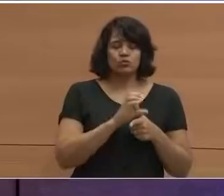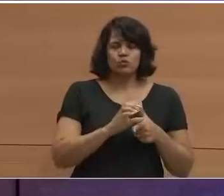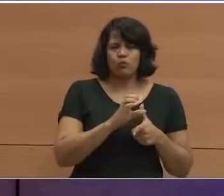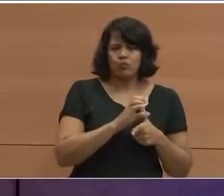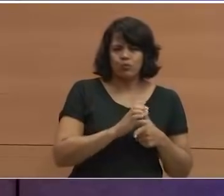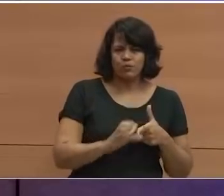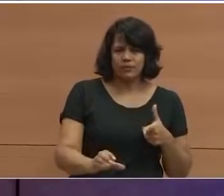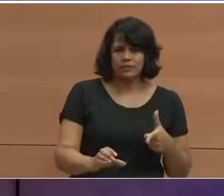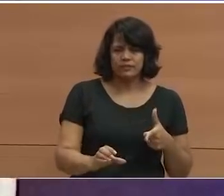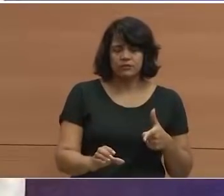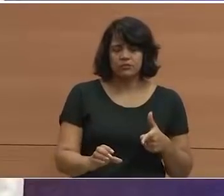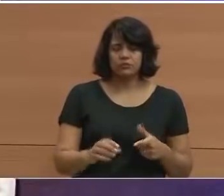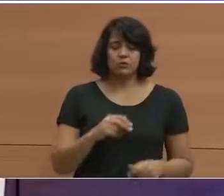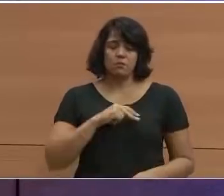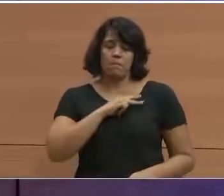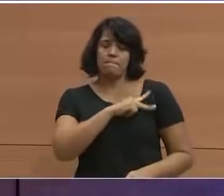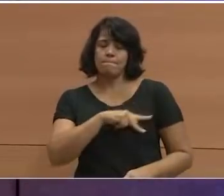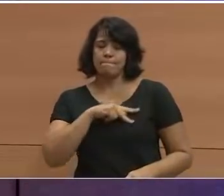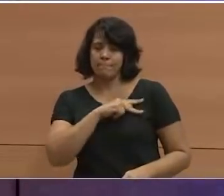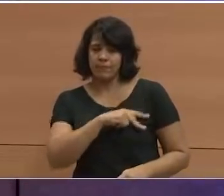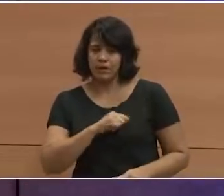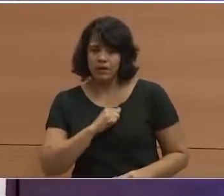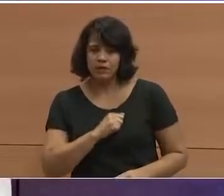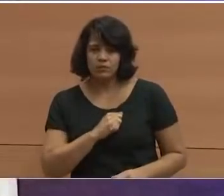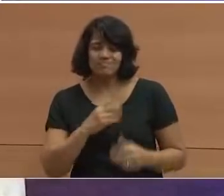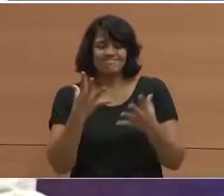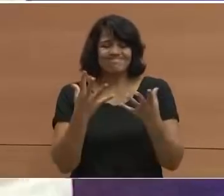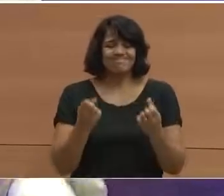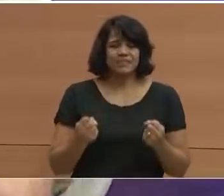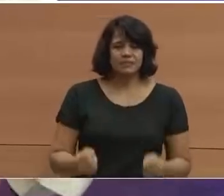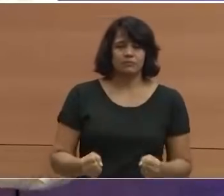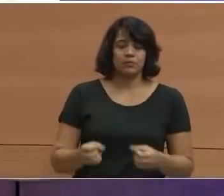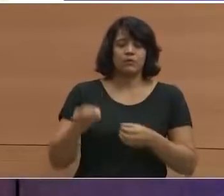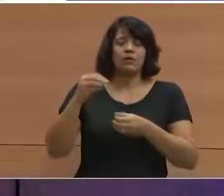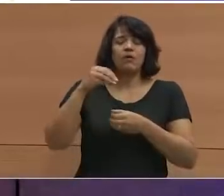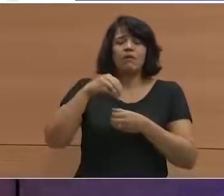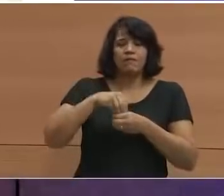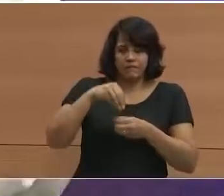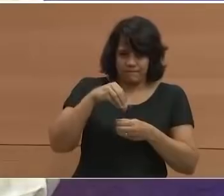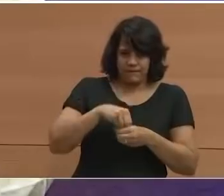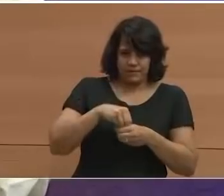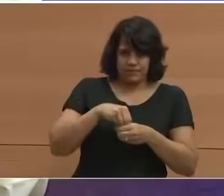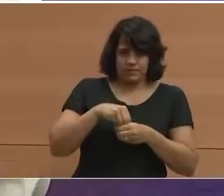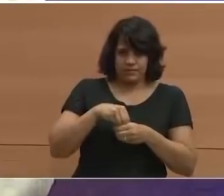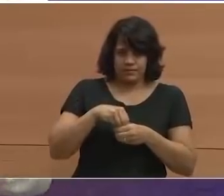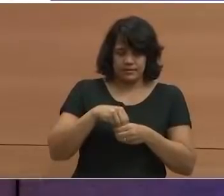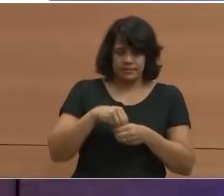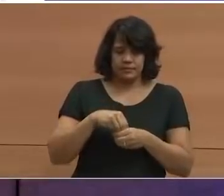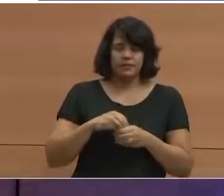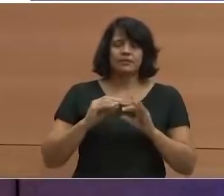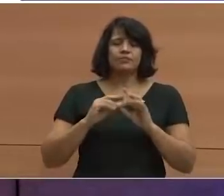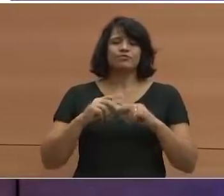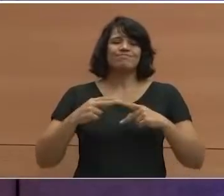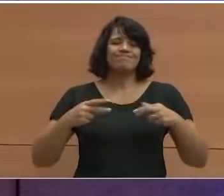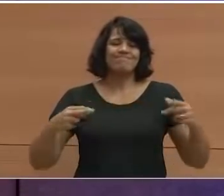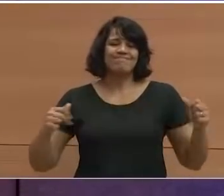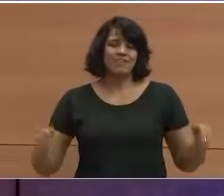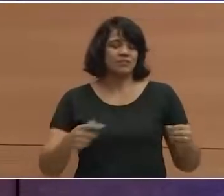de ofertas desde Macedônia e Acaia, o volume